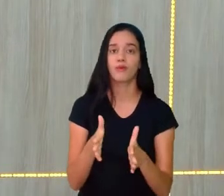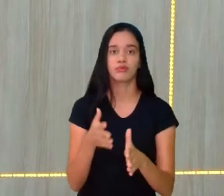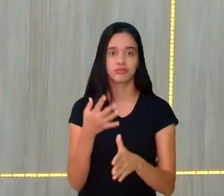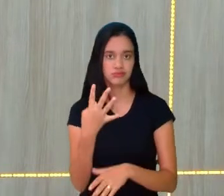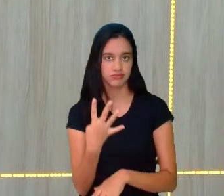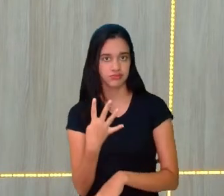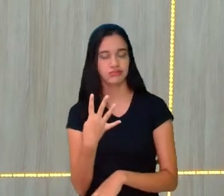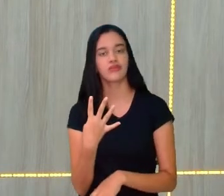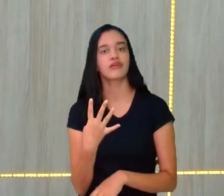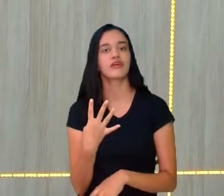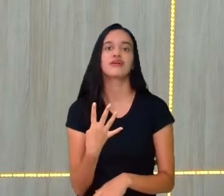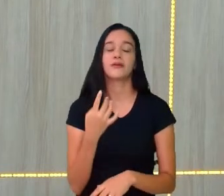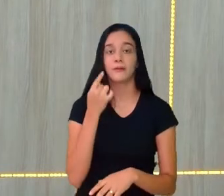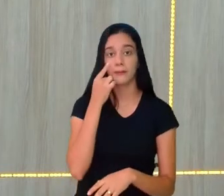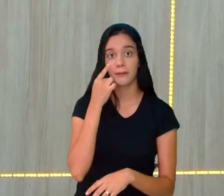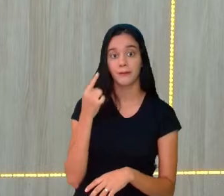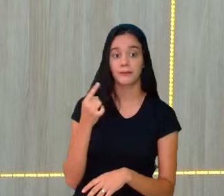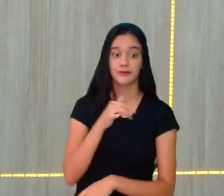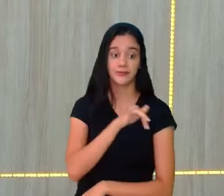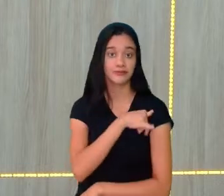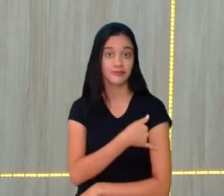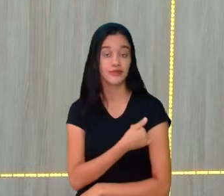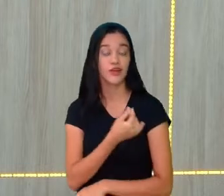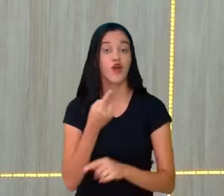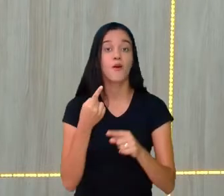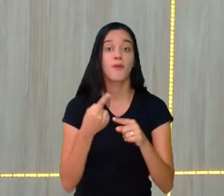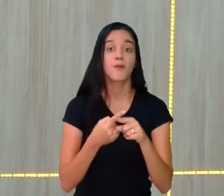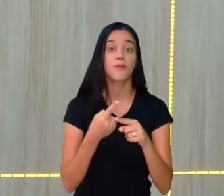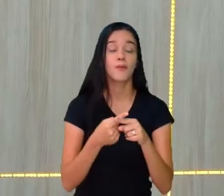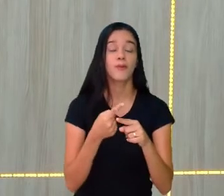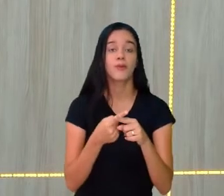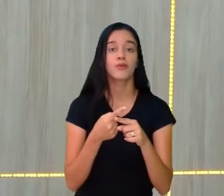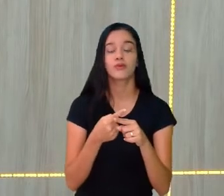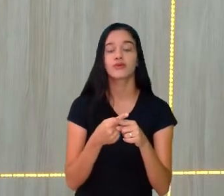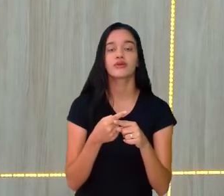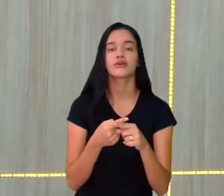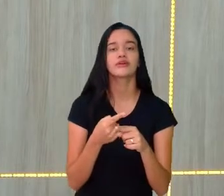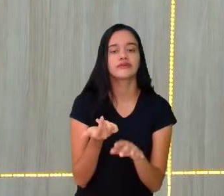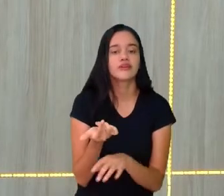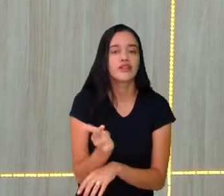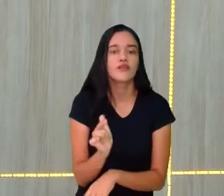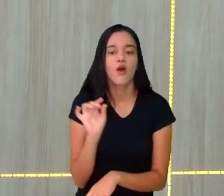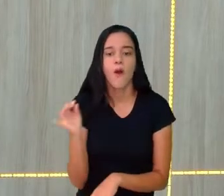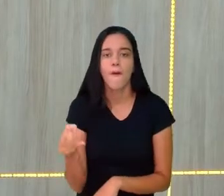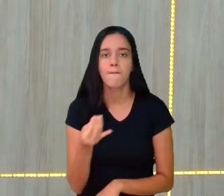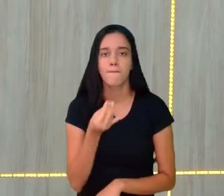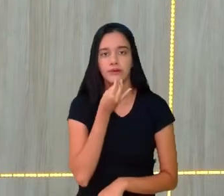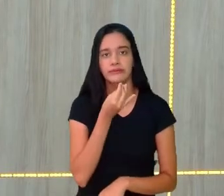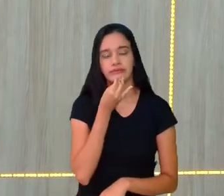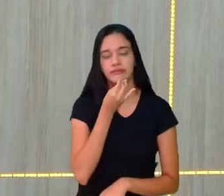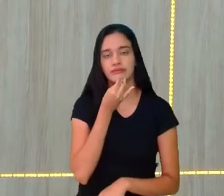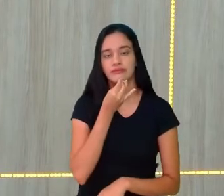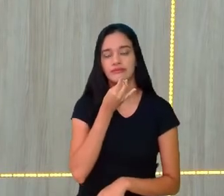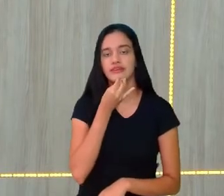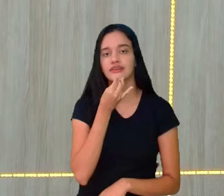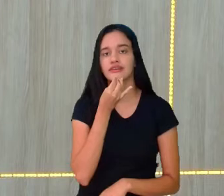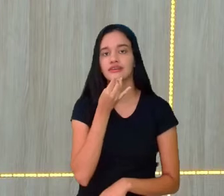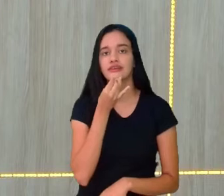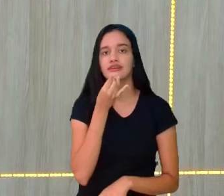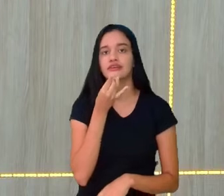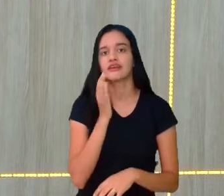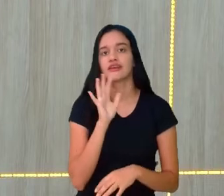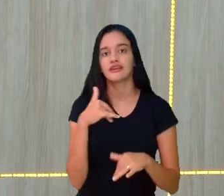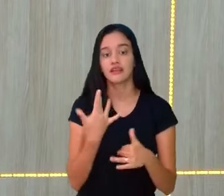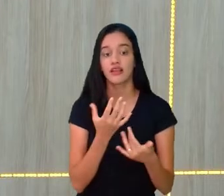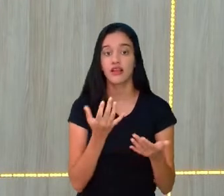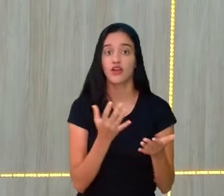nessa turma de educação de jovens e adultos, porque por uma ou outra razão não tiveram a oportunidade de completar